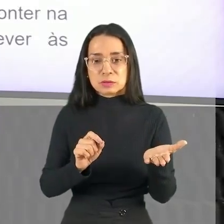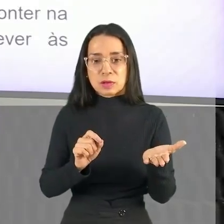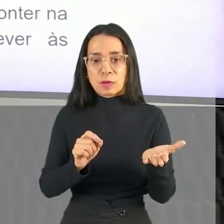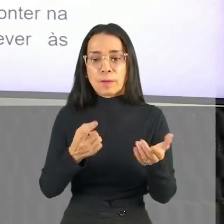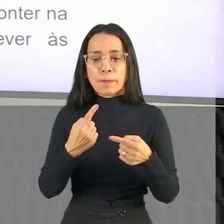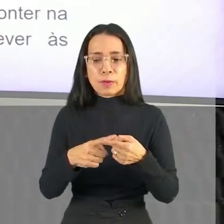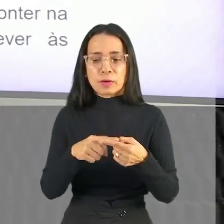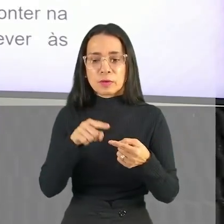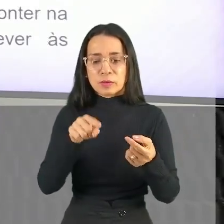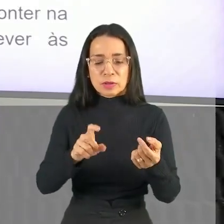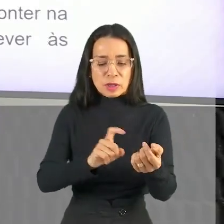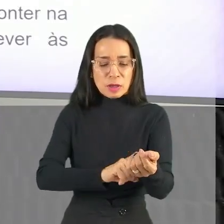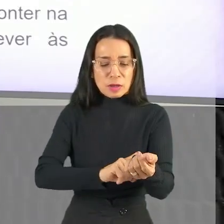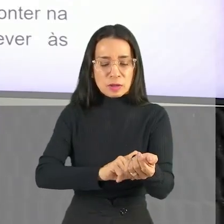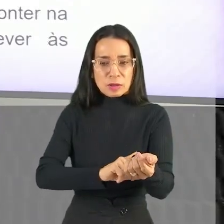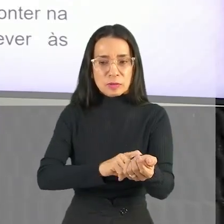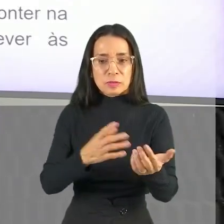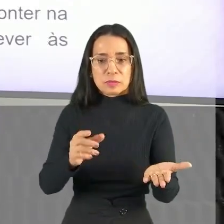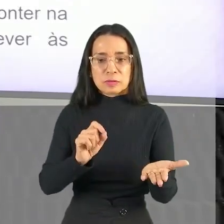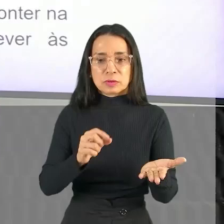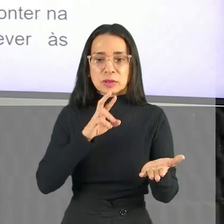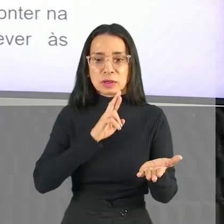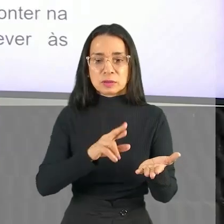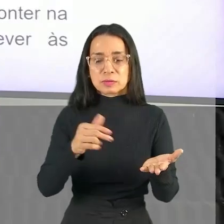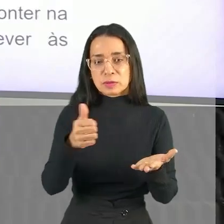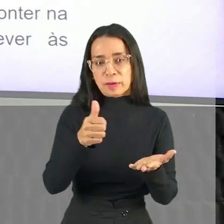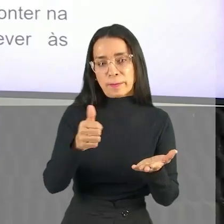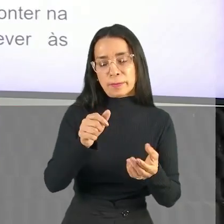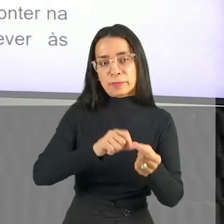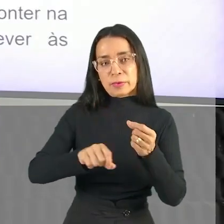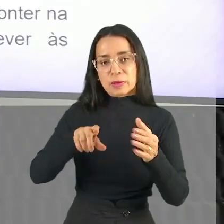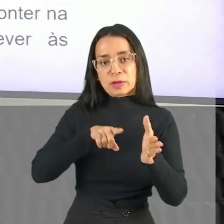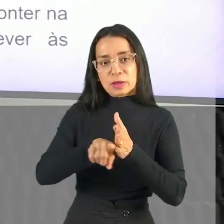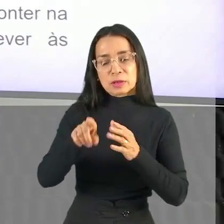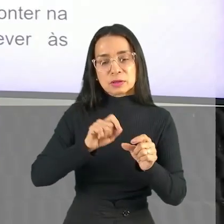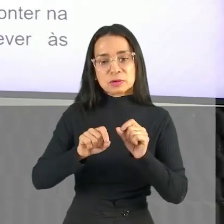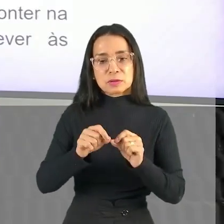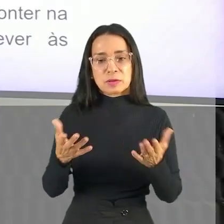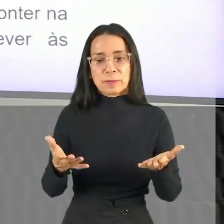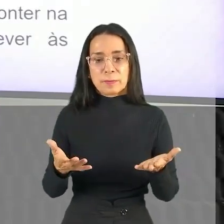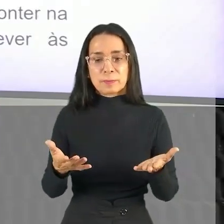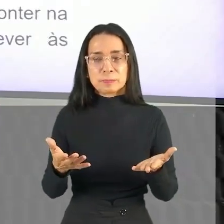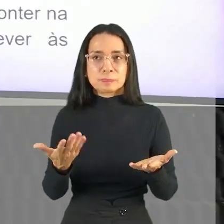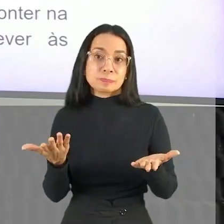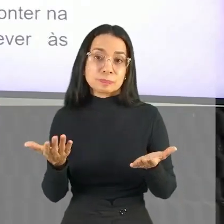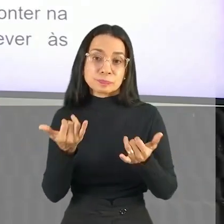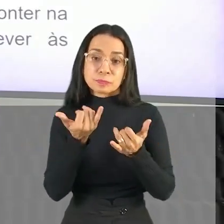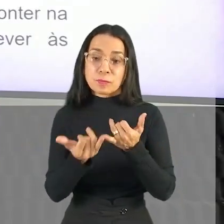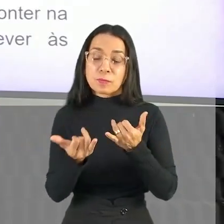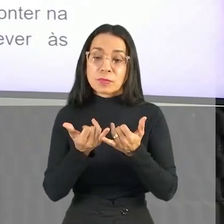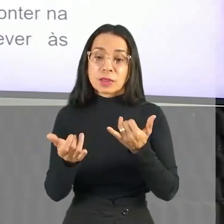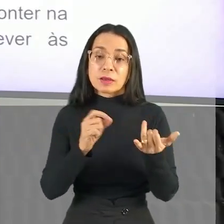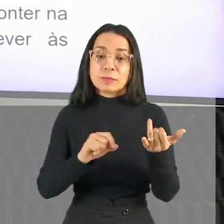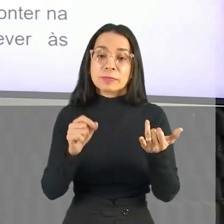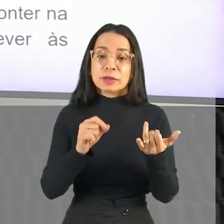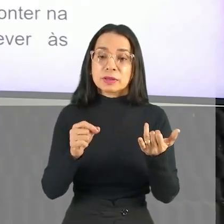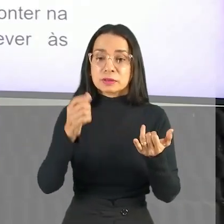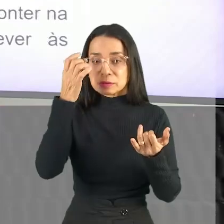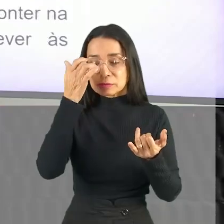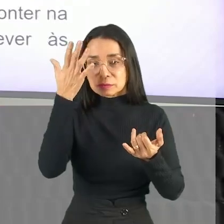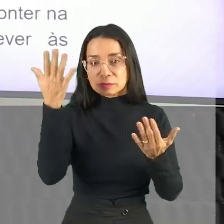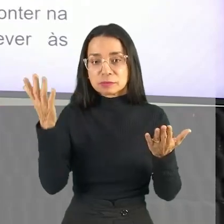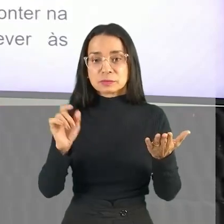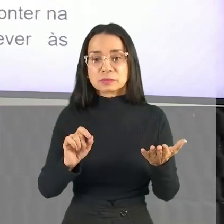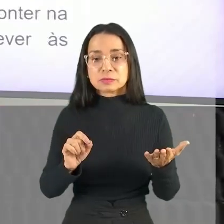seu pico mais alto, responder primeiramente as questões que aparentemente parecem ser mais